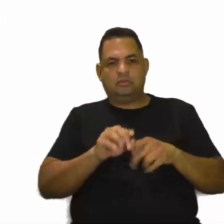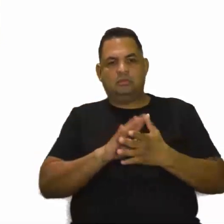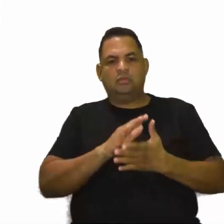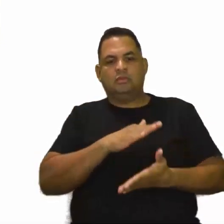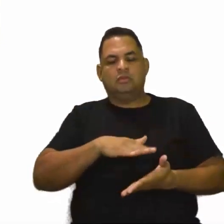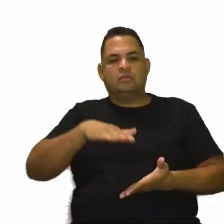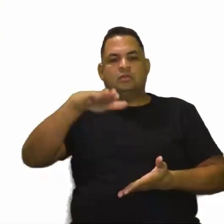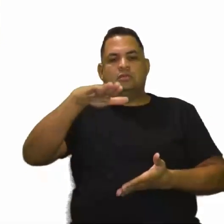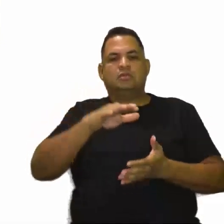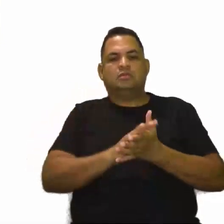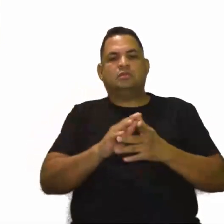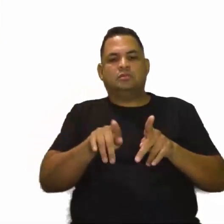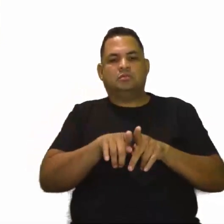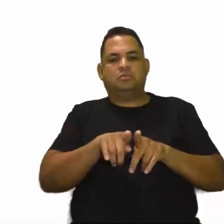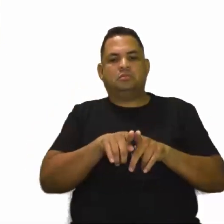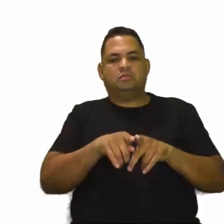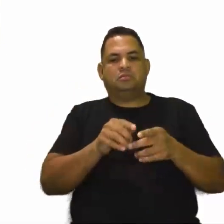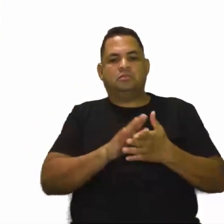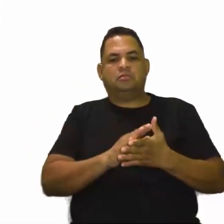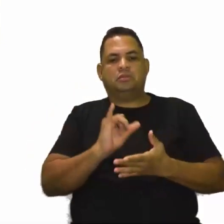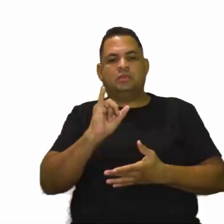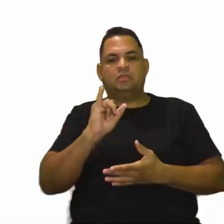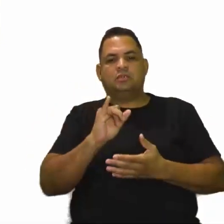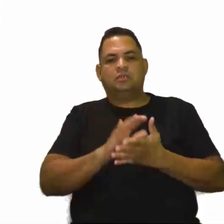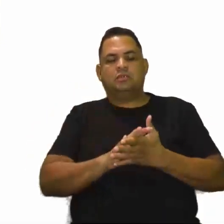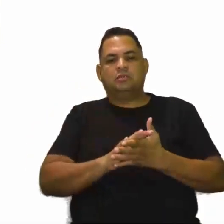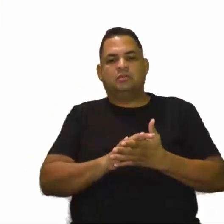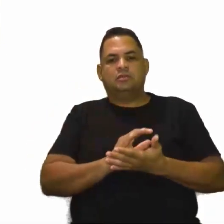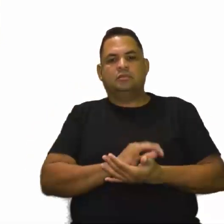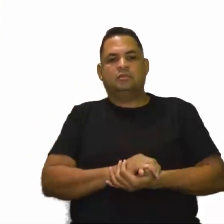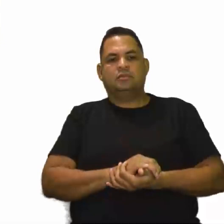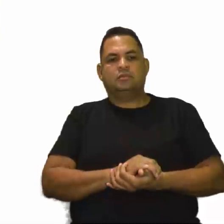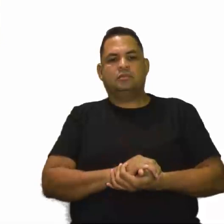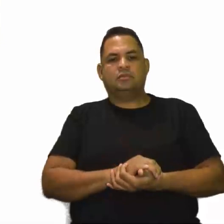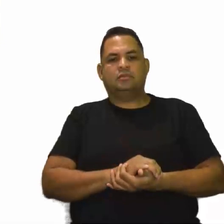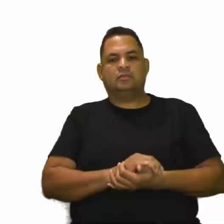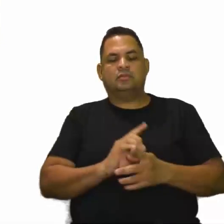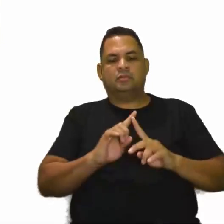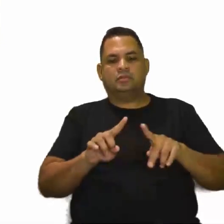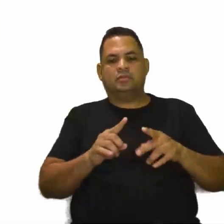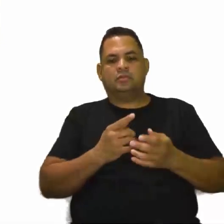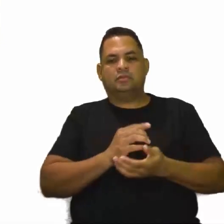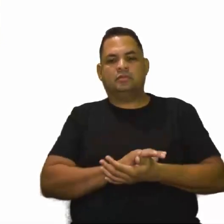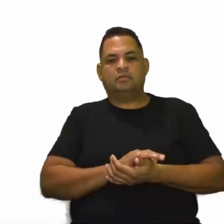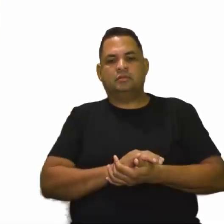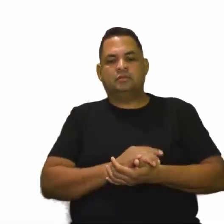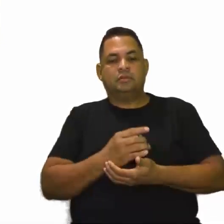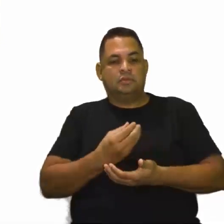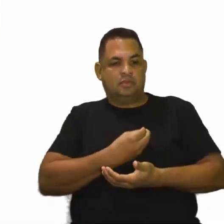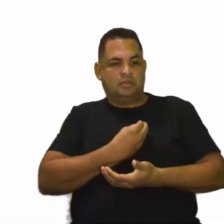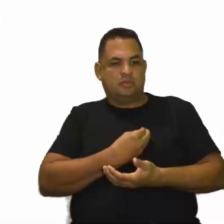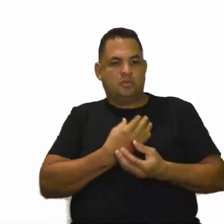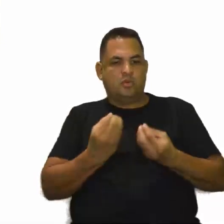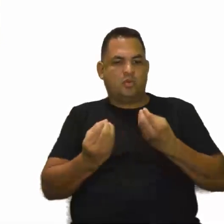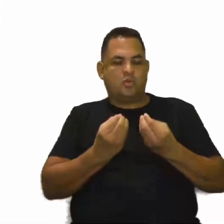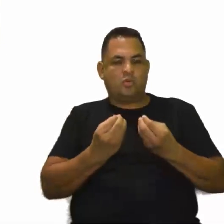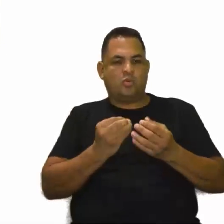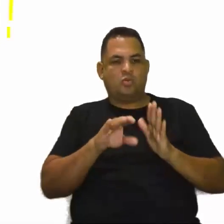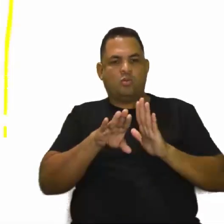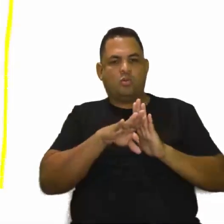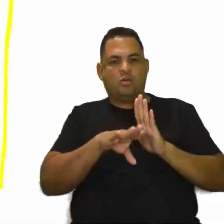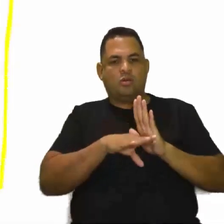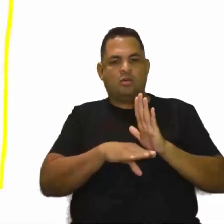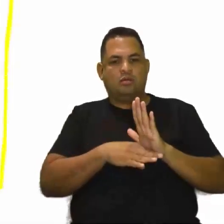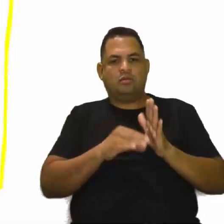adulto, quanto a tabela de referência para percentil. Mas aí, para vocês poderem vivenciar como que classifica